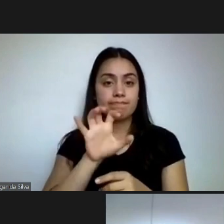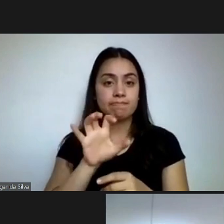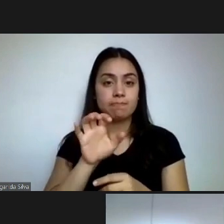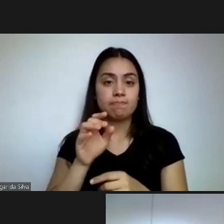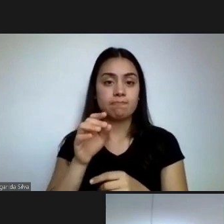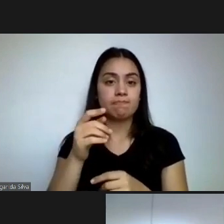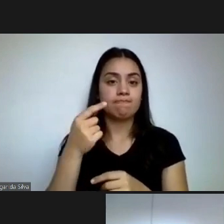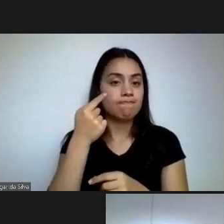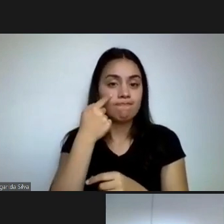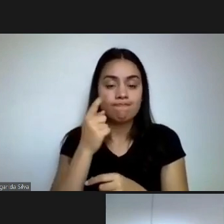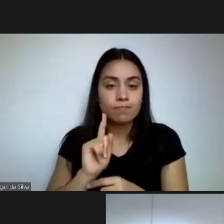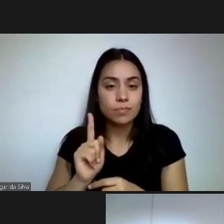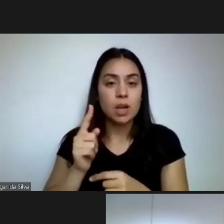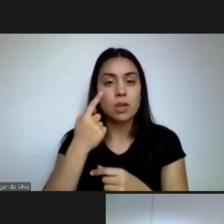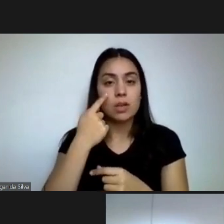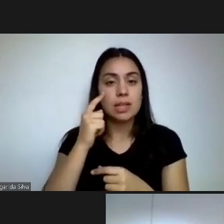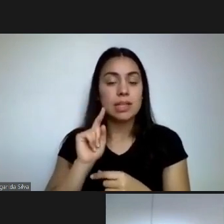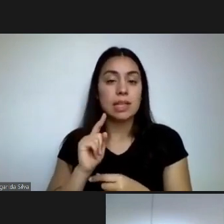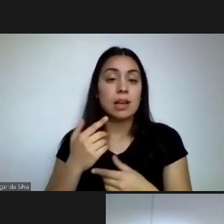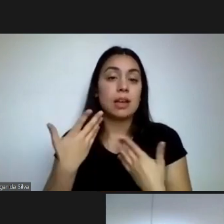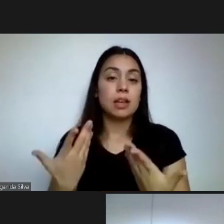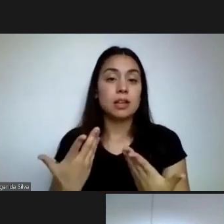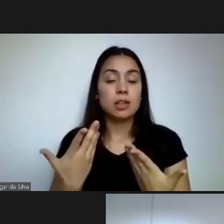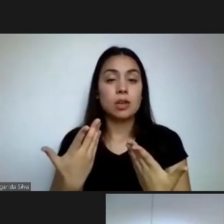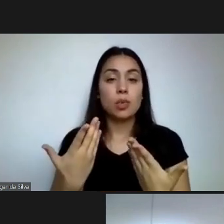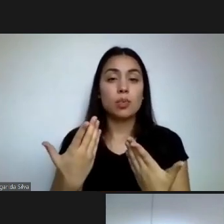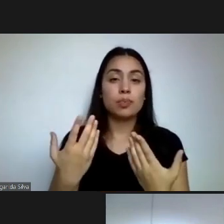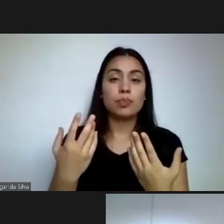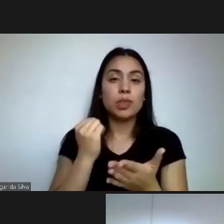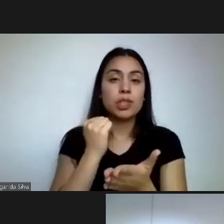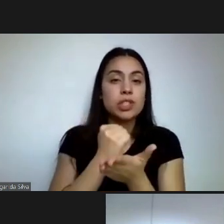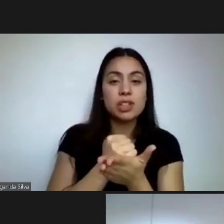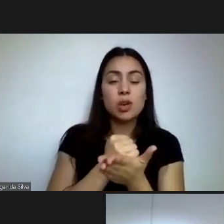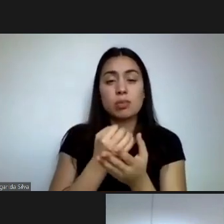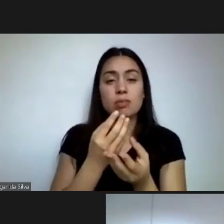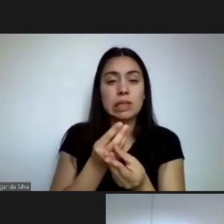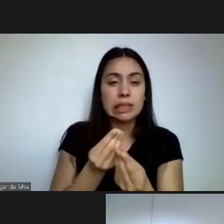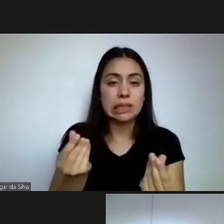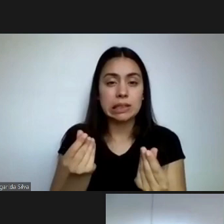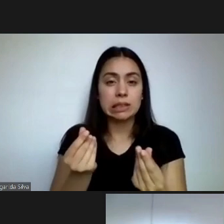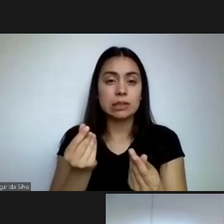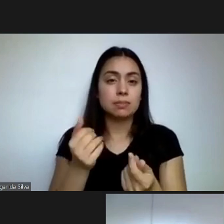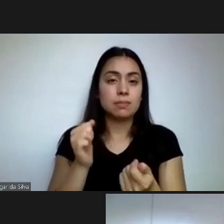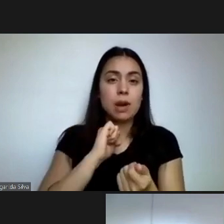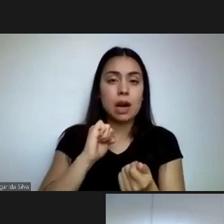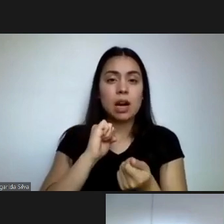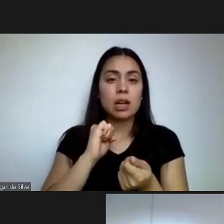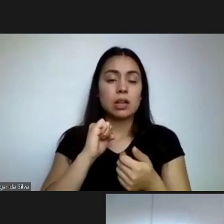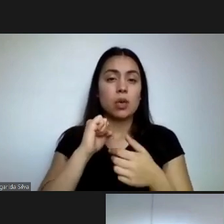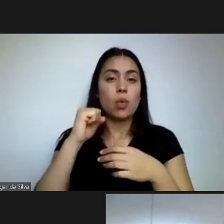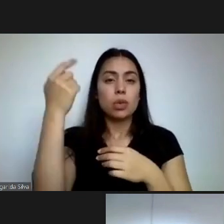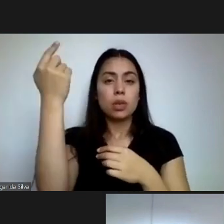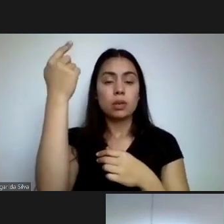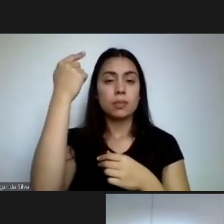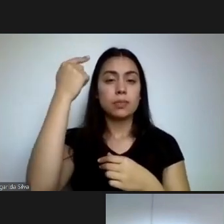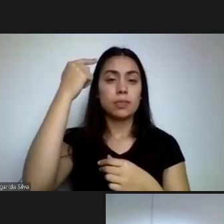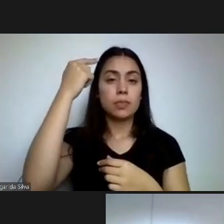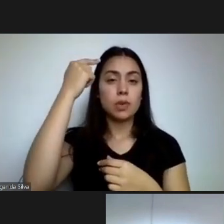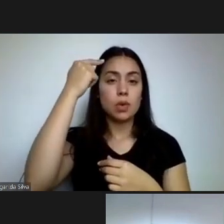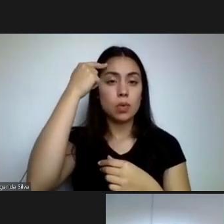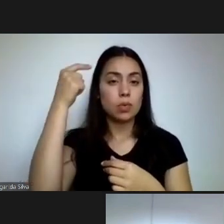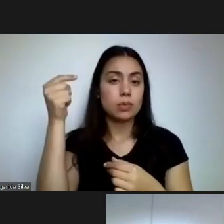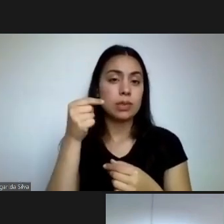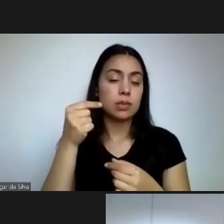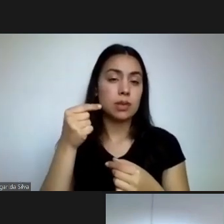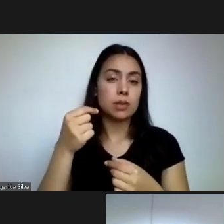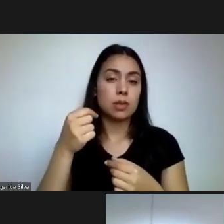existe esta desconstrução histórica que nós estamos aqui a falar, não é? Porque é que o cabo-verdiano é discriminado hoje e não é valorizado, ou a forma